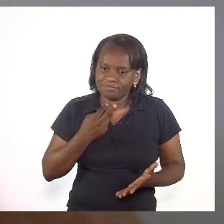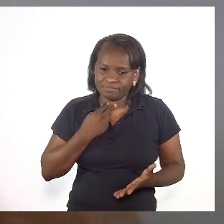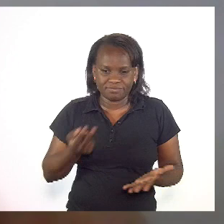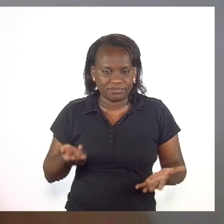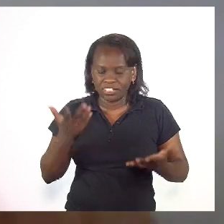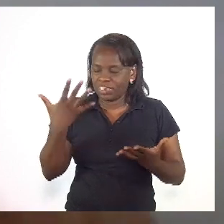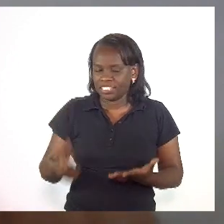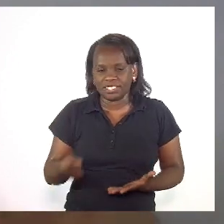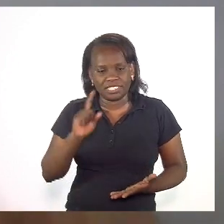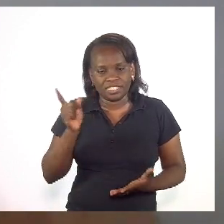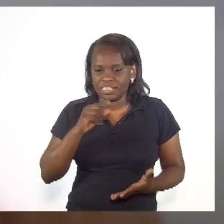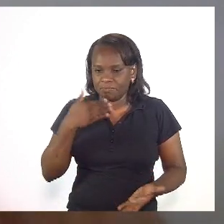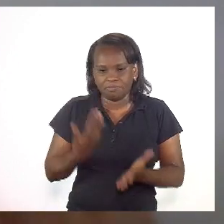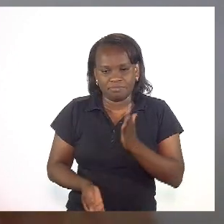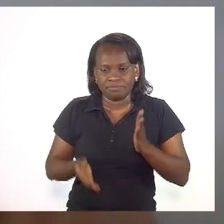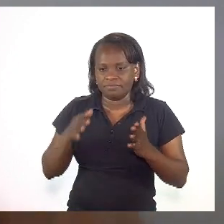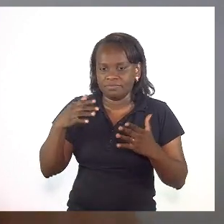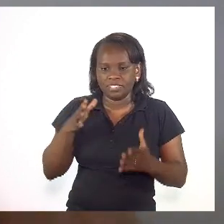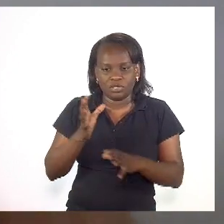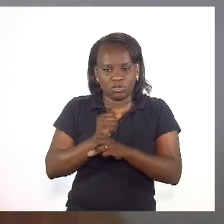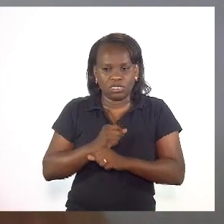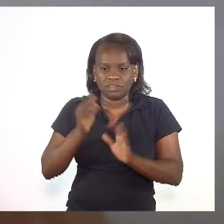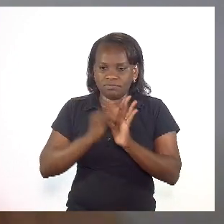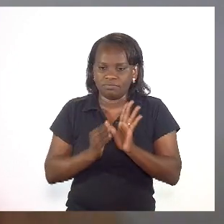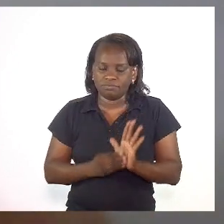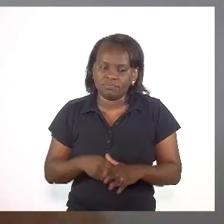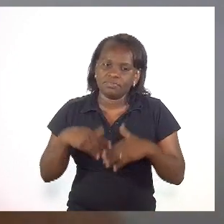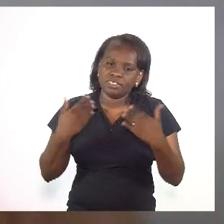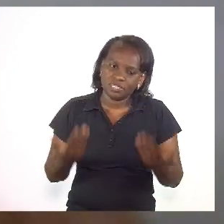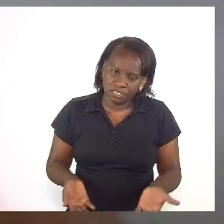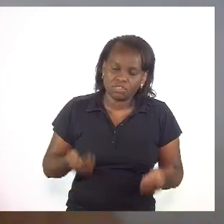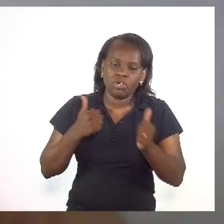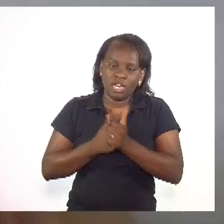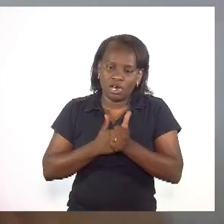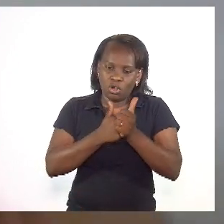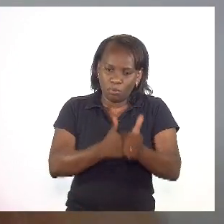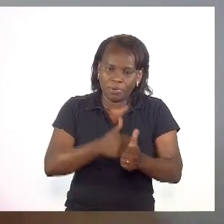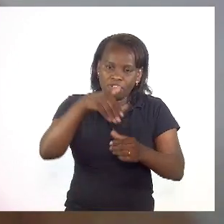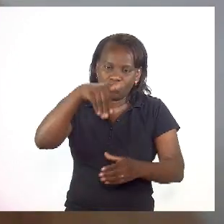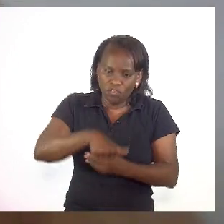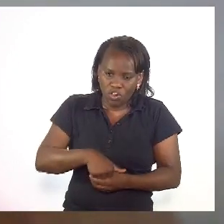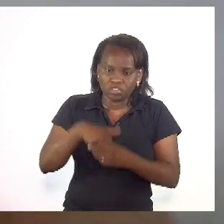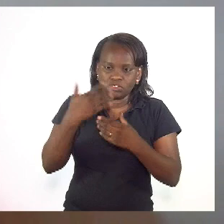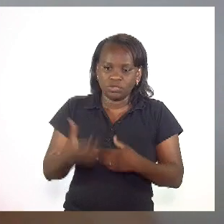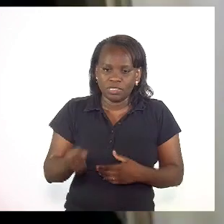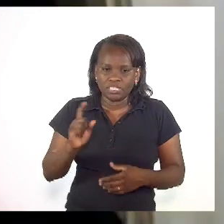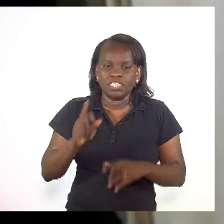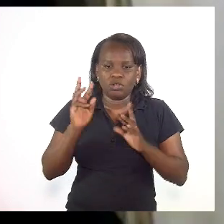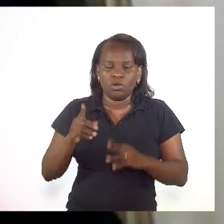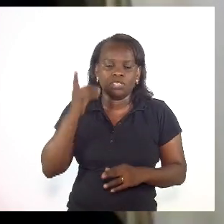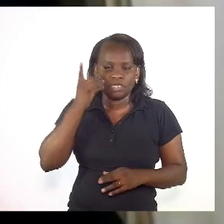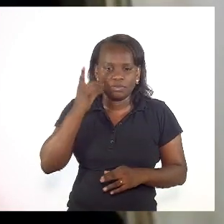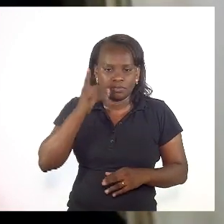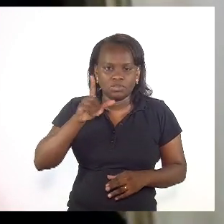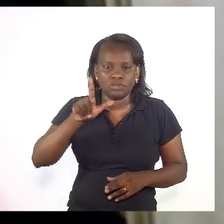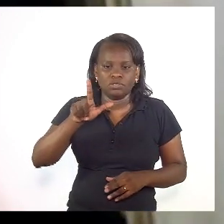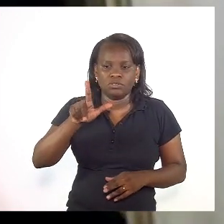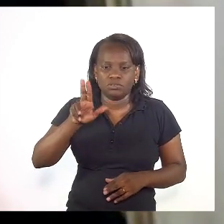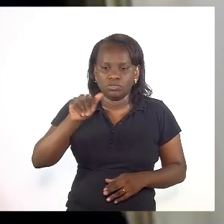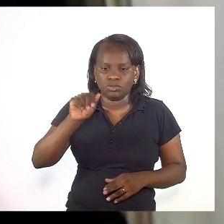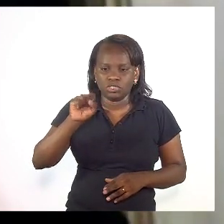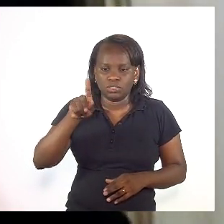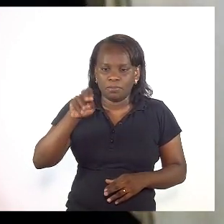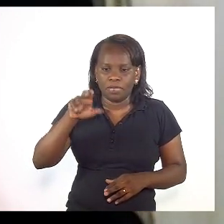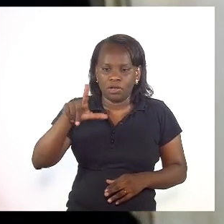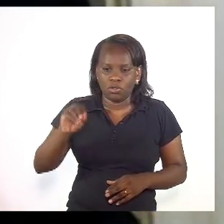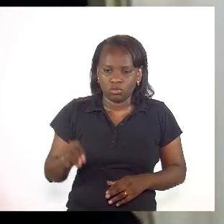de não aprovação dessas contas. Portanto, acompanho o voto divergente do deputado Luiz